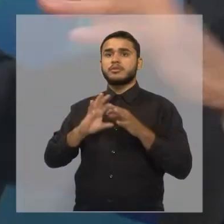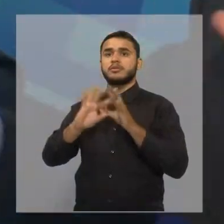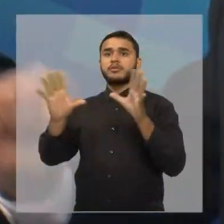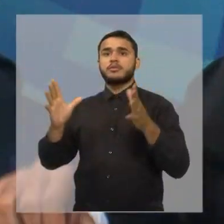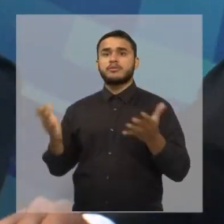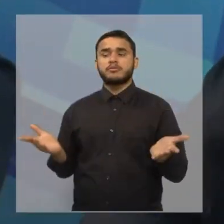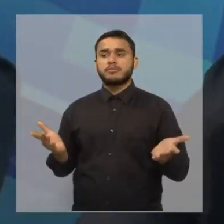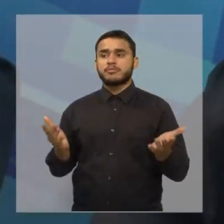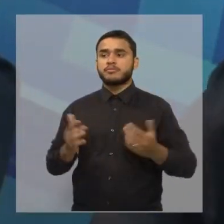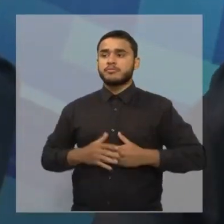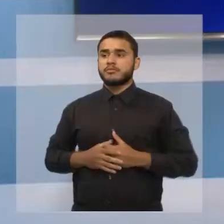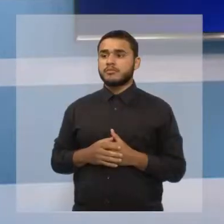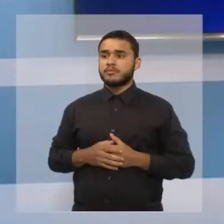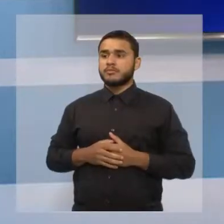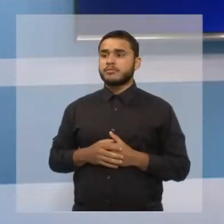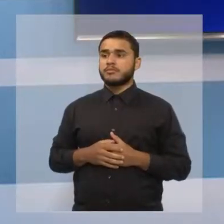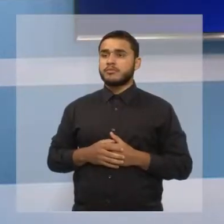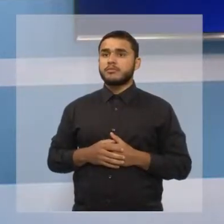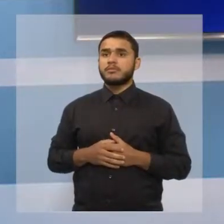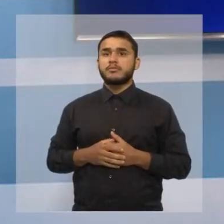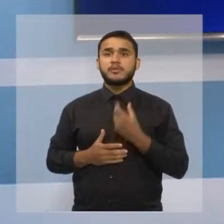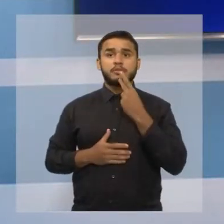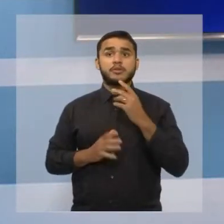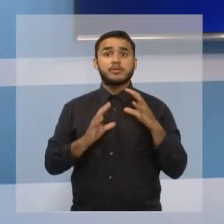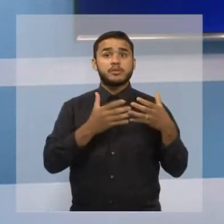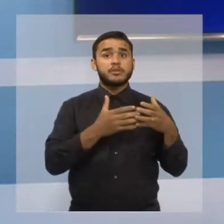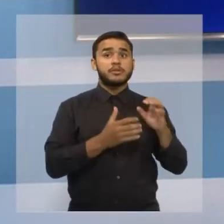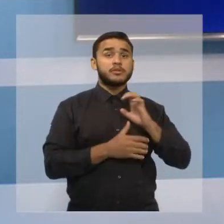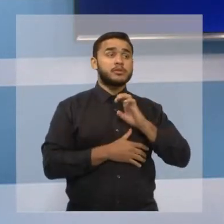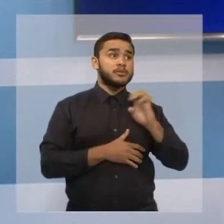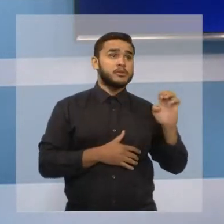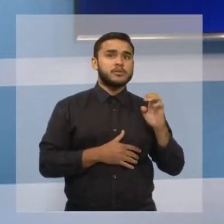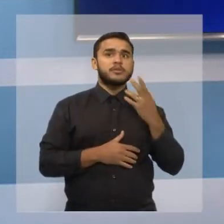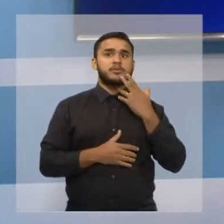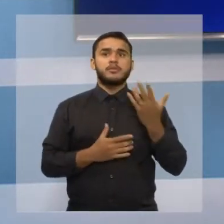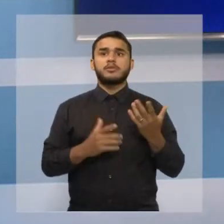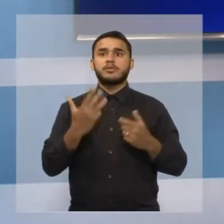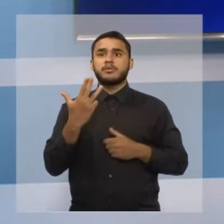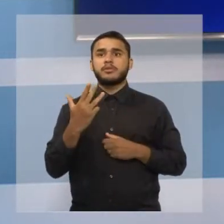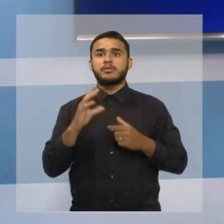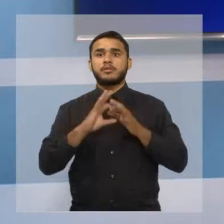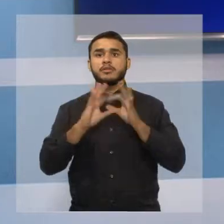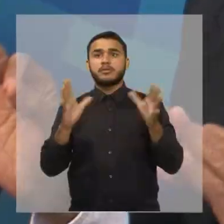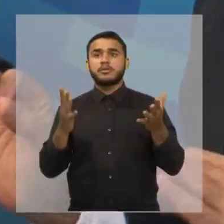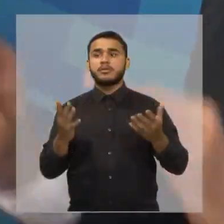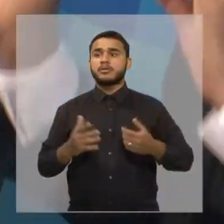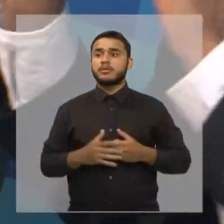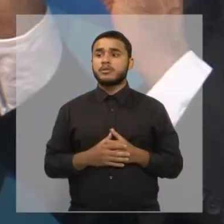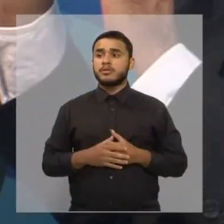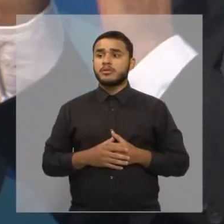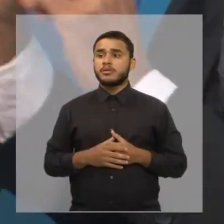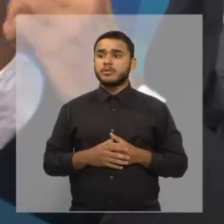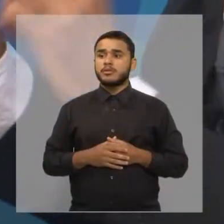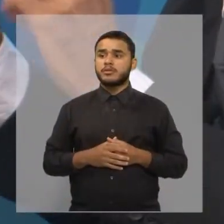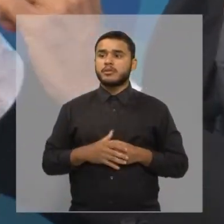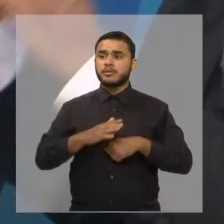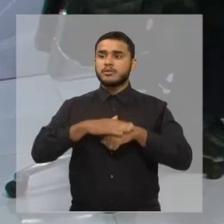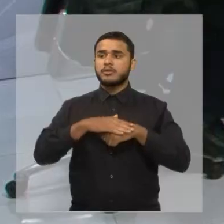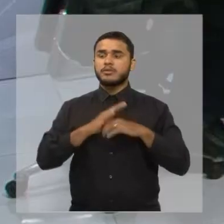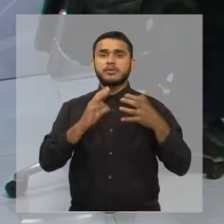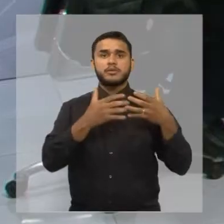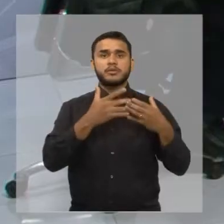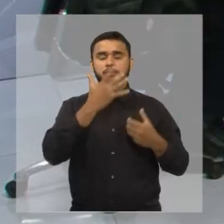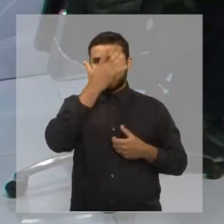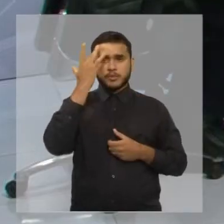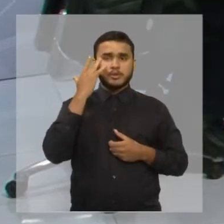Queiroz livre. Agora os progressistas dizem Lula livre. Até porque o Queiroz não cara de pau, meu filho, não tem quem possa competir